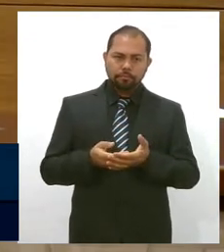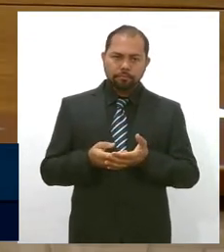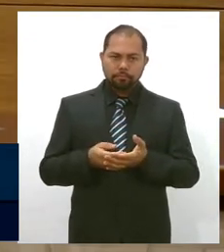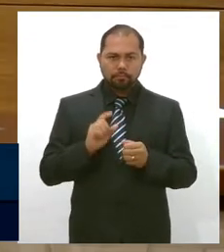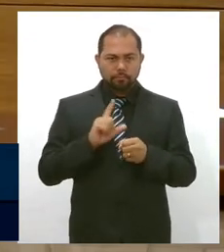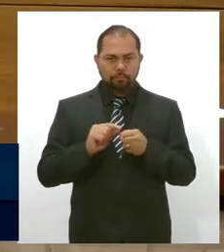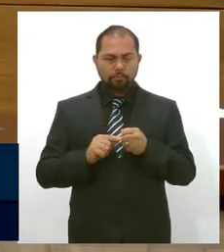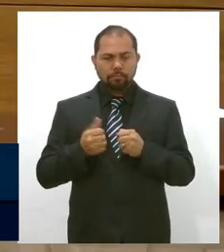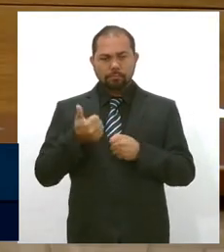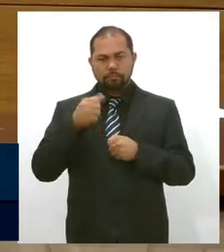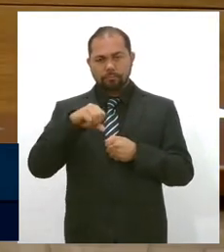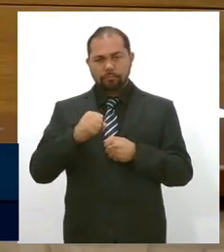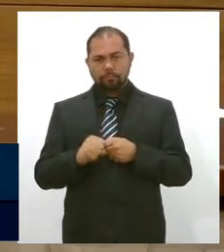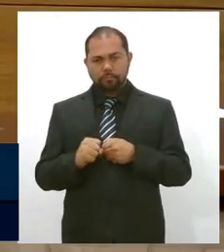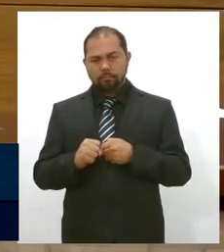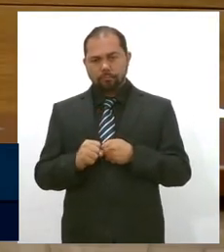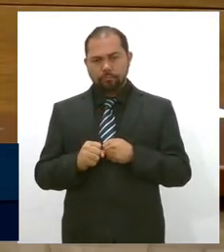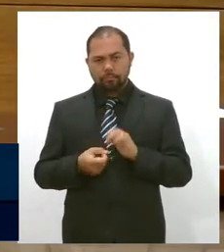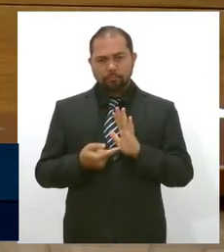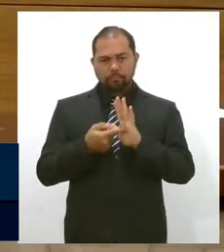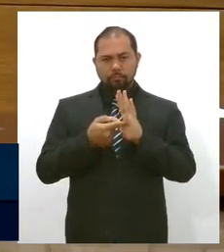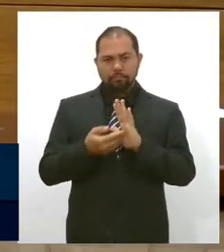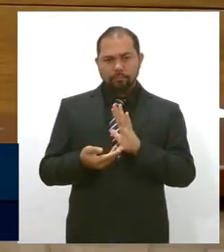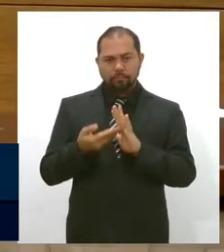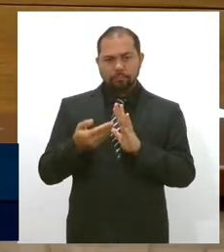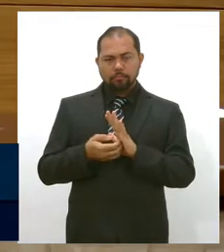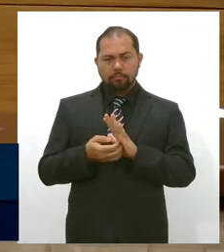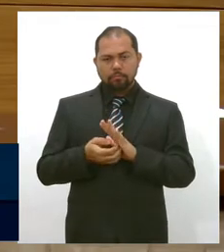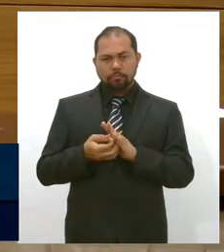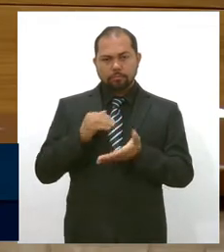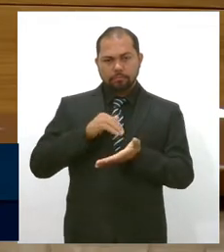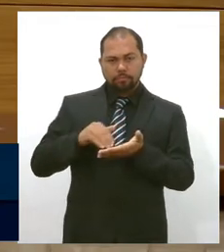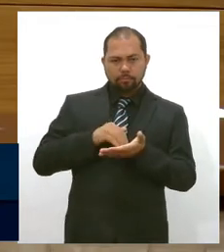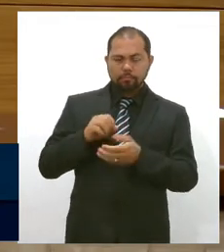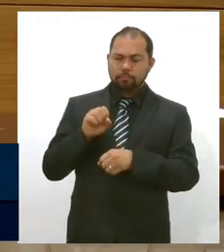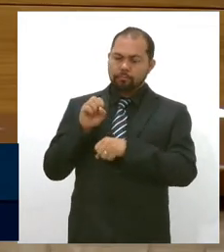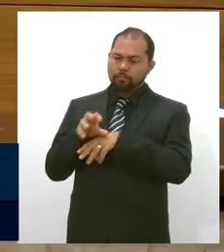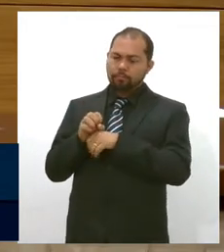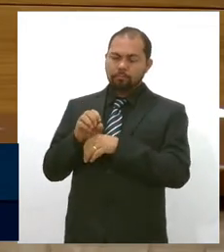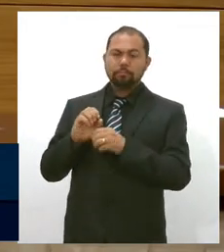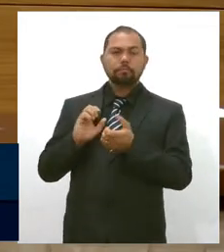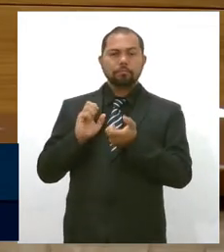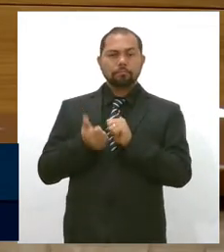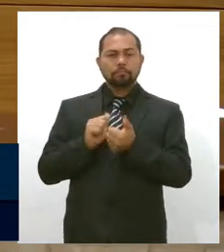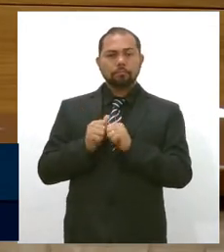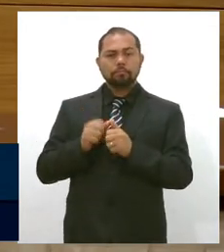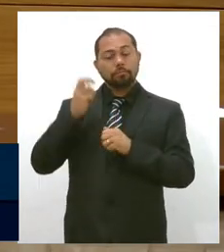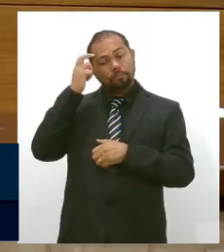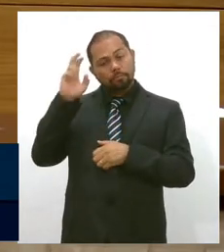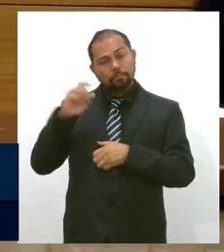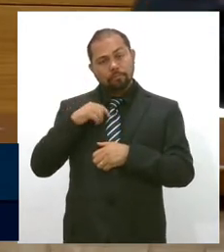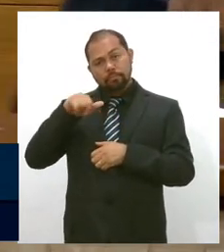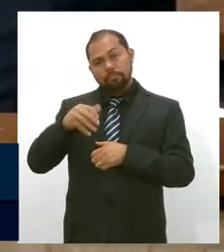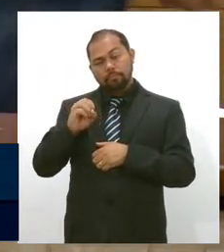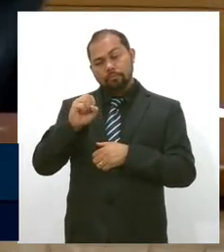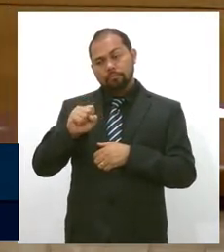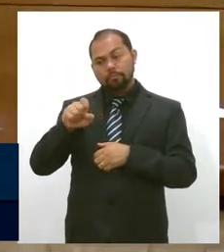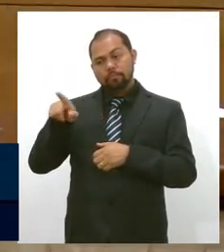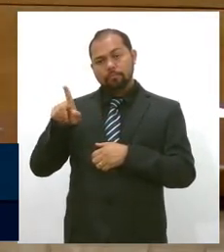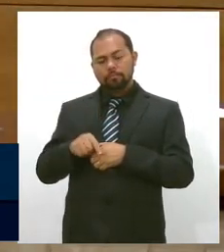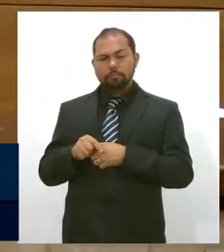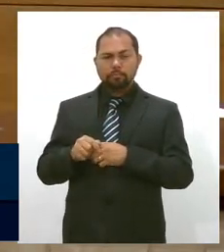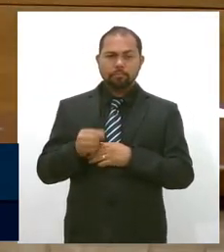presente indicação ao senhor secretário de Estado da Educação, do Esporte e da Cultura, José Modesto dos Passos, solicitando recursos